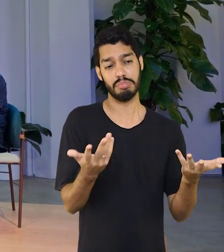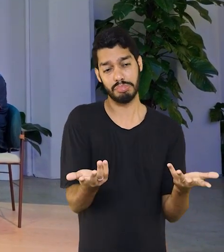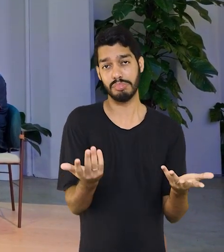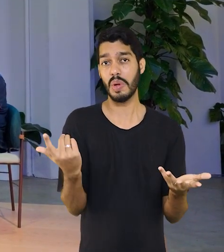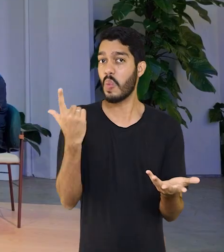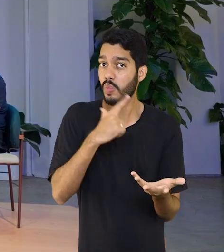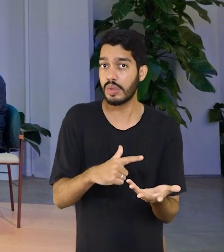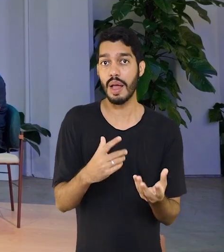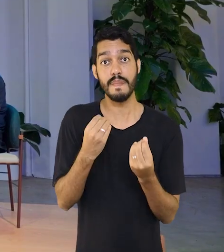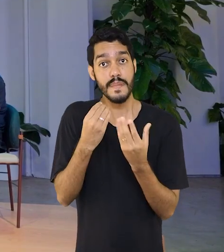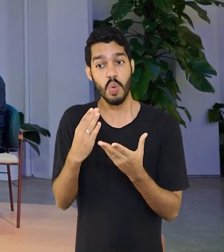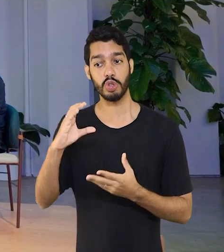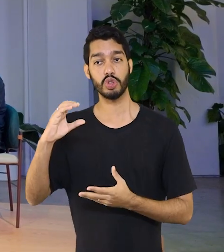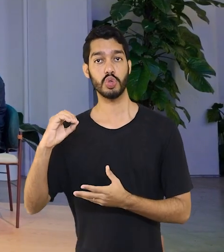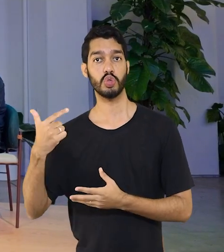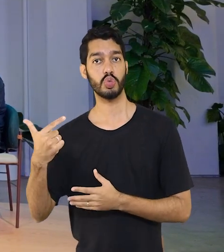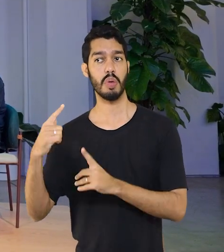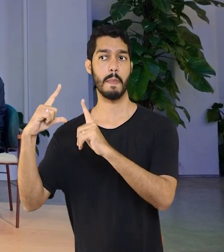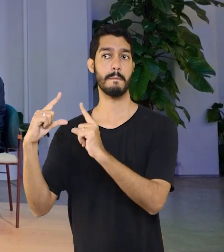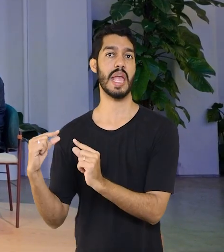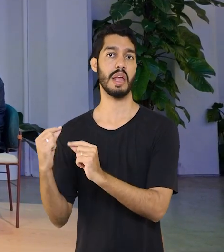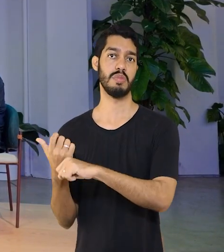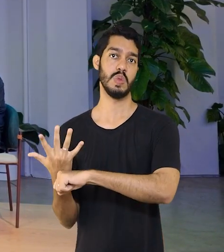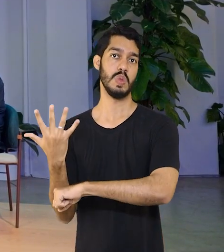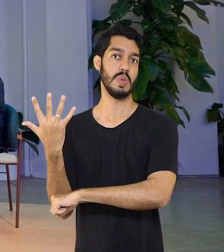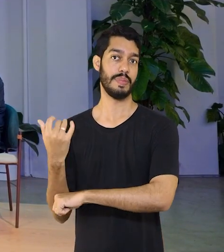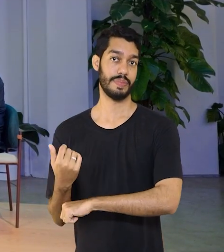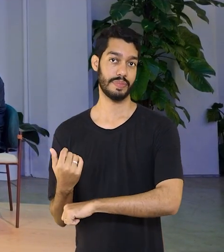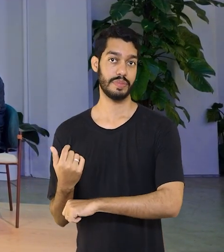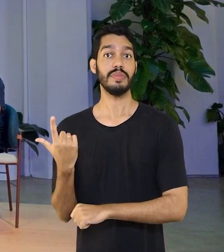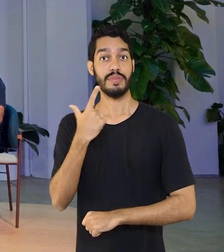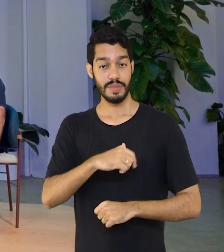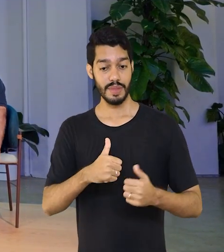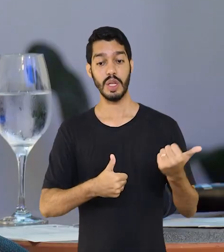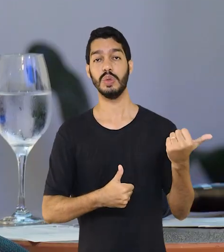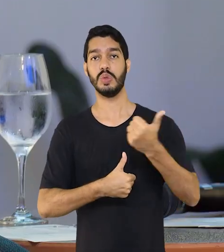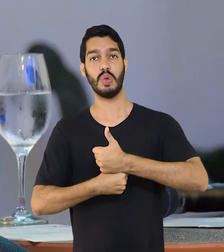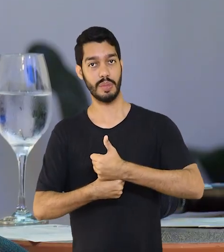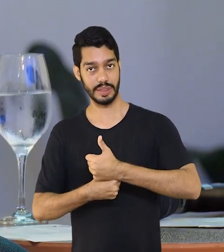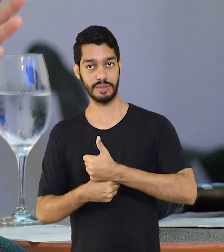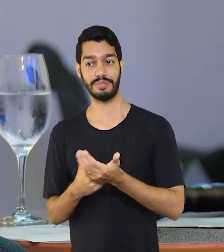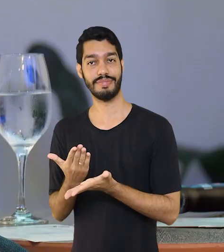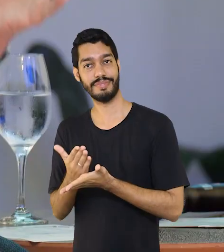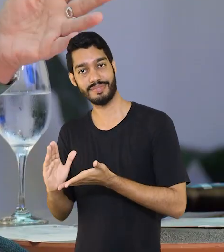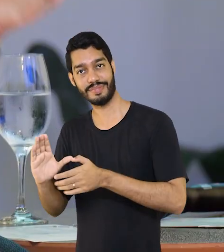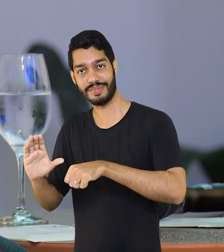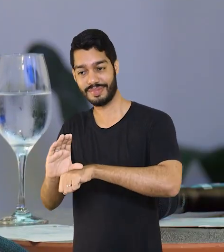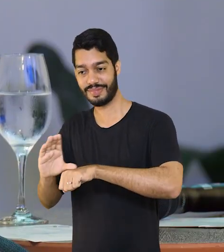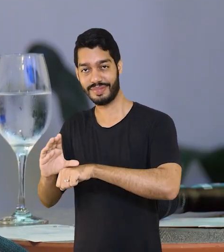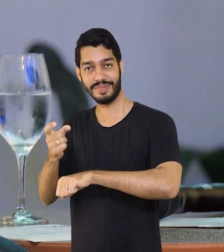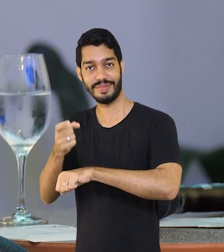na questão das emissões de gases de efeito estufa. Não só o ganho na substituição, que você tira o cimento, muito emissor,